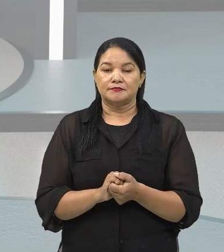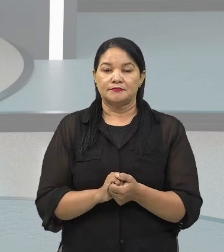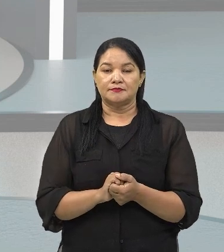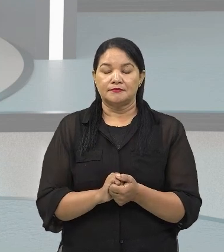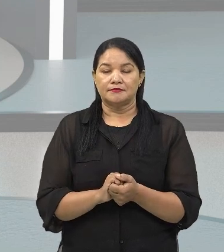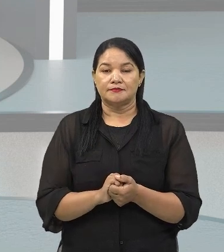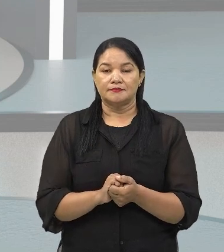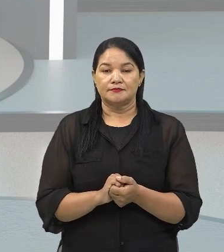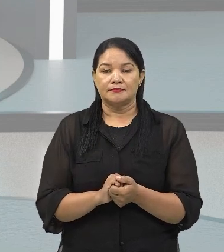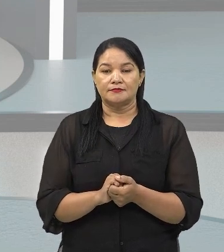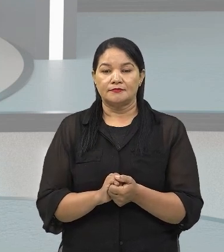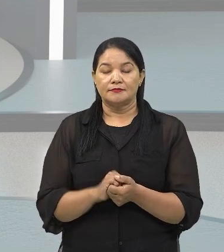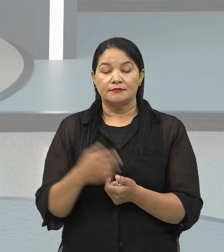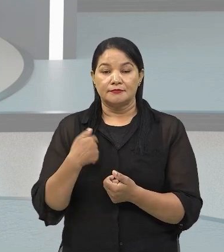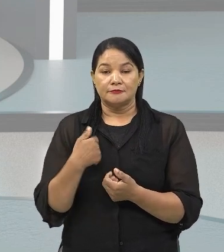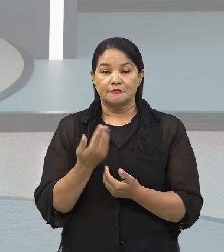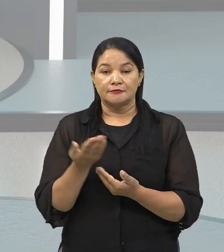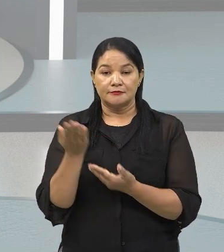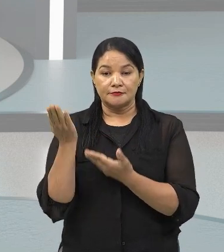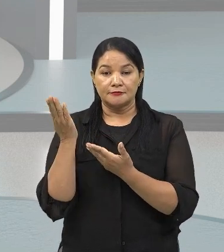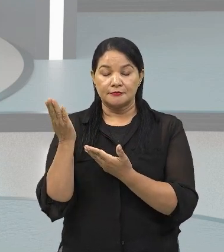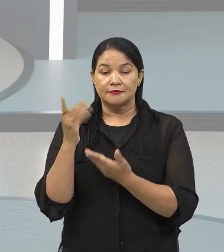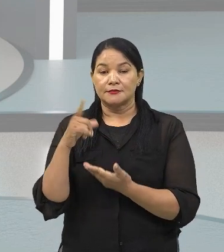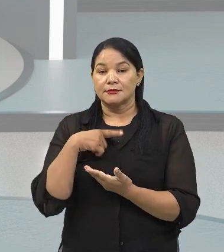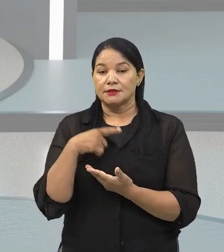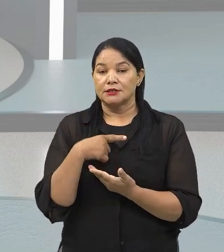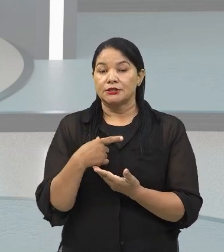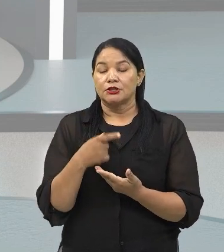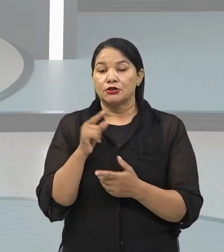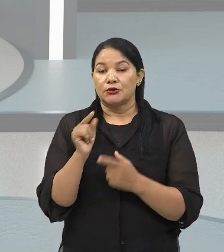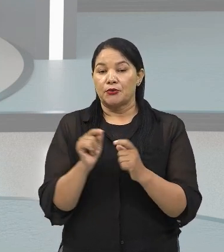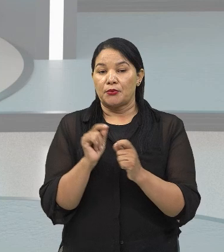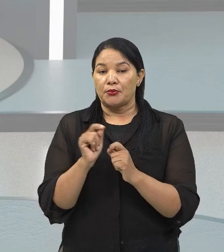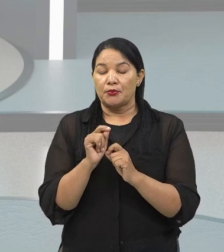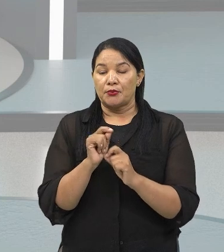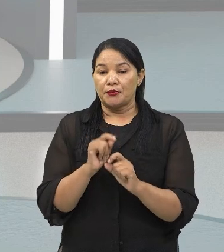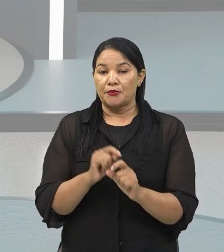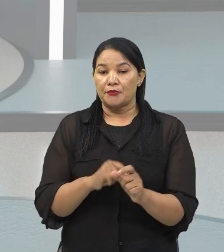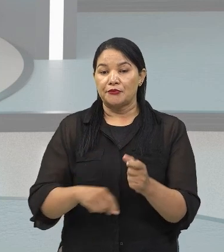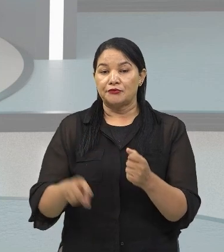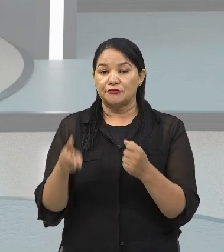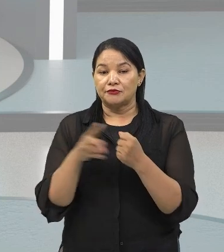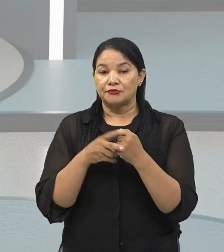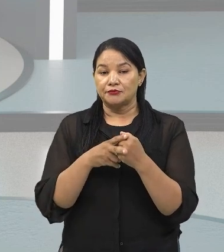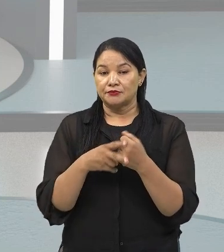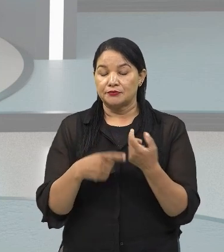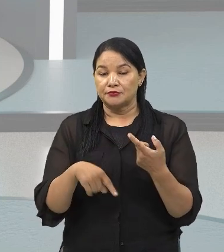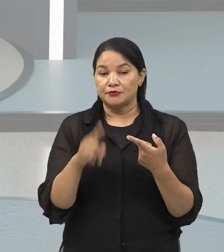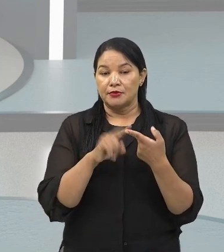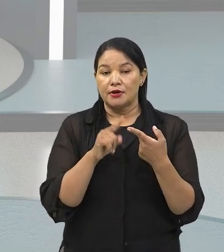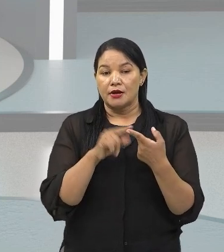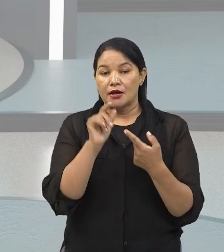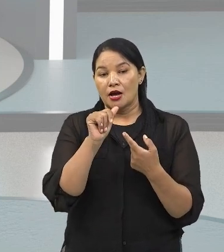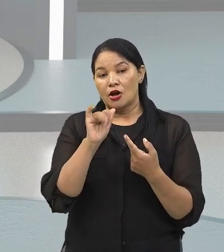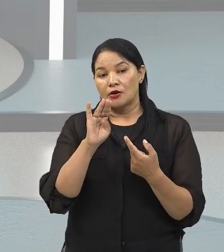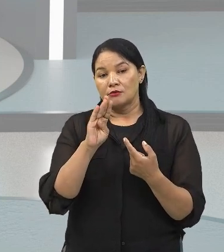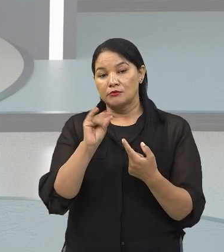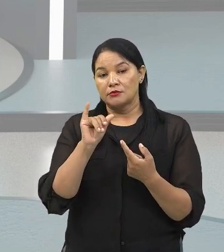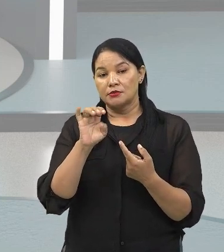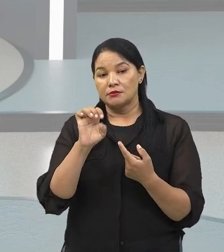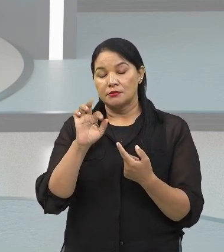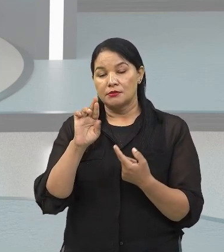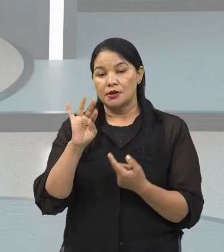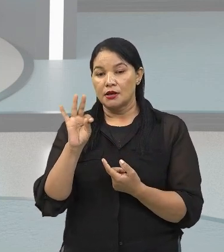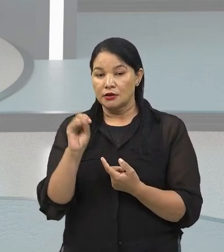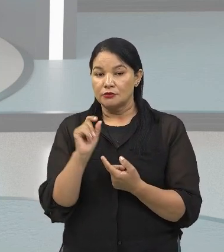Vamos então comigo. Nós temos aqui, olha, o particípio abierto. Abierto. O primeiro